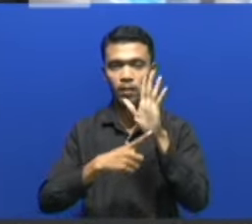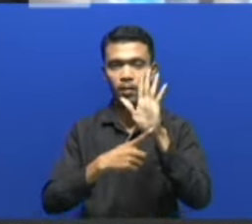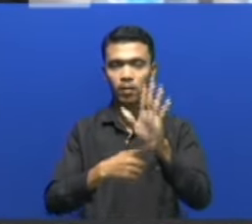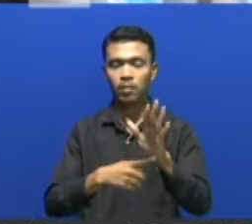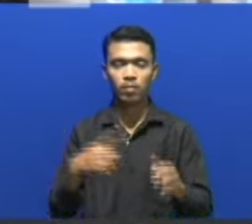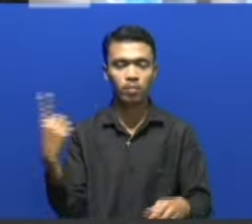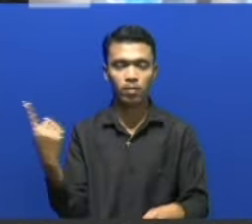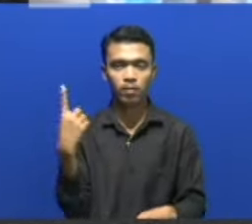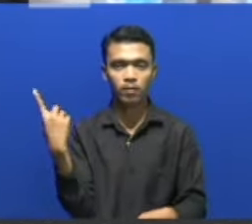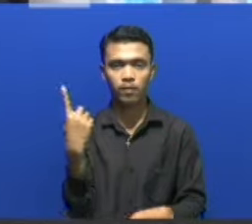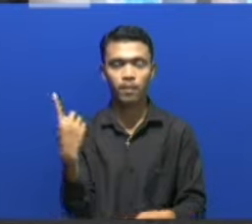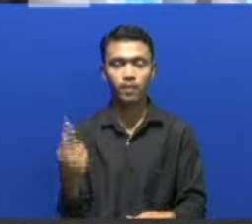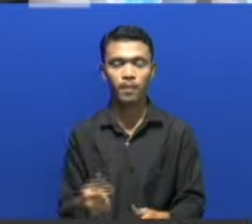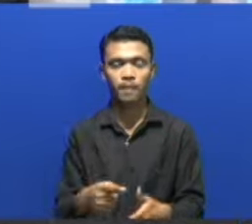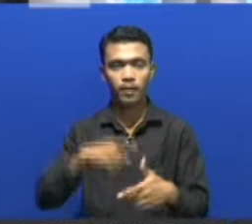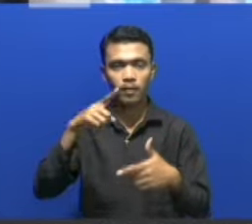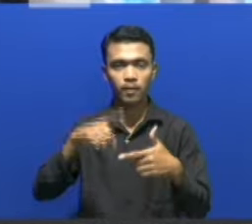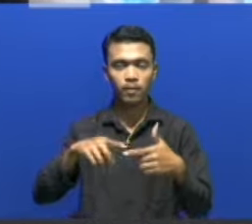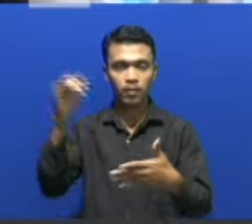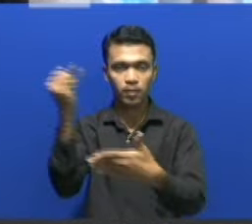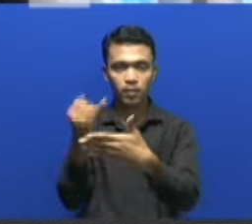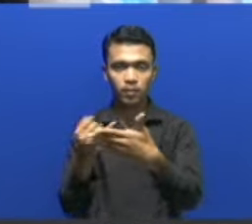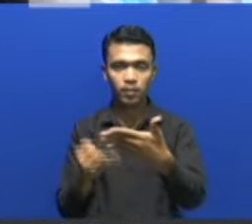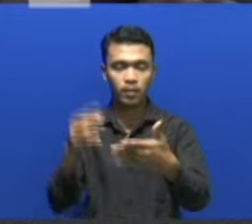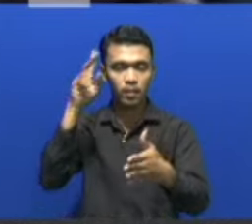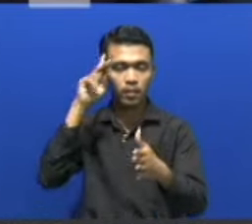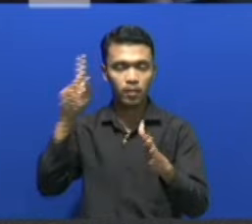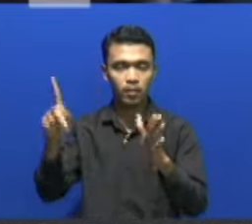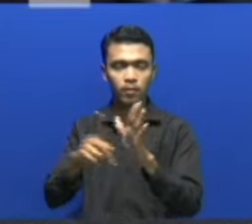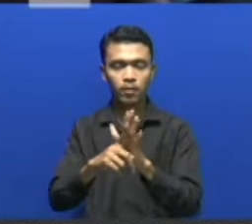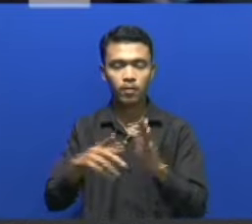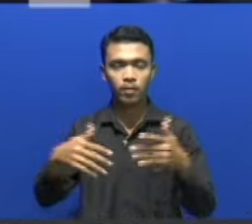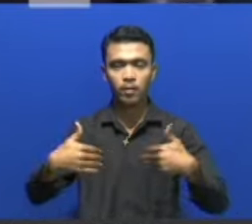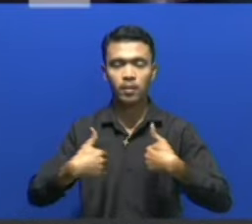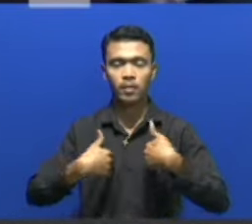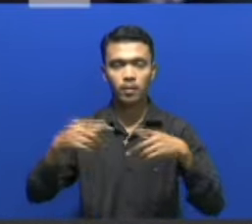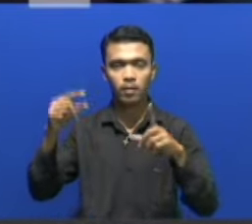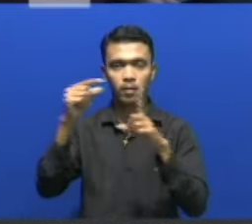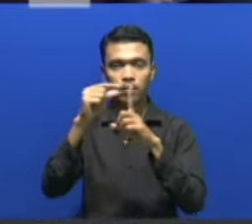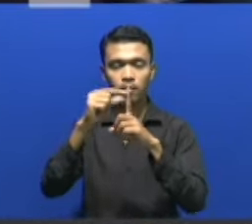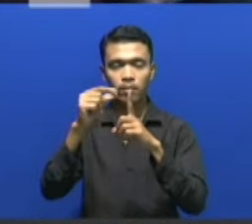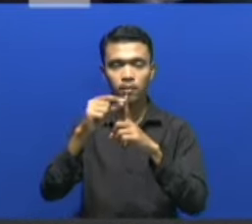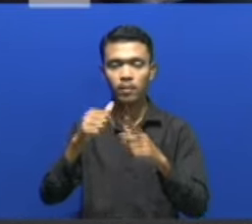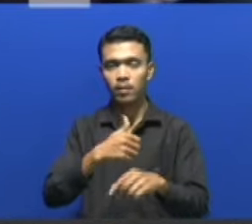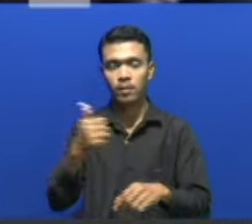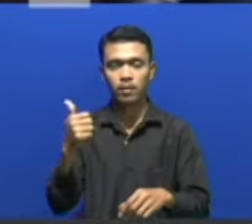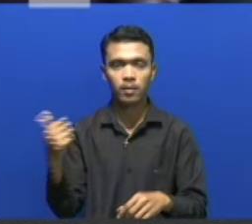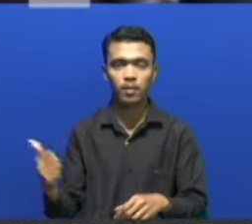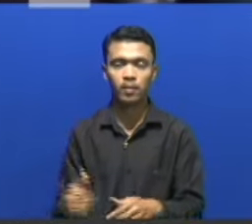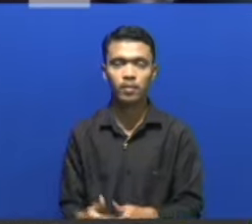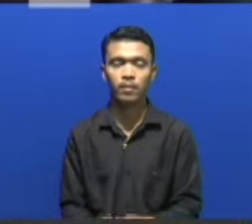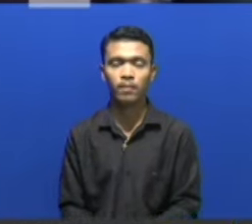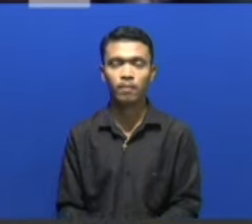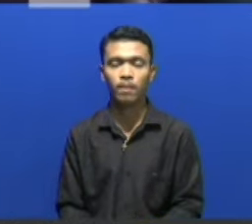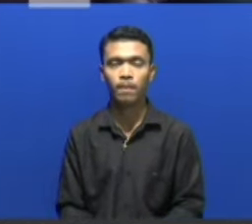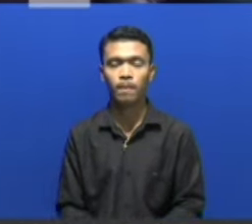fatia. Senhor, além de tal foto, pinta fotografia, quer que hemos lhe fã Roma de bem que está expando? Lhe fã, ho, ho, noin,